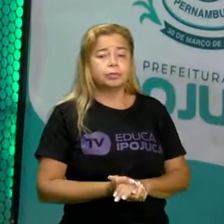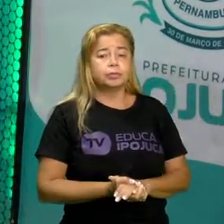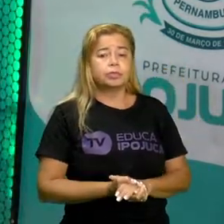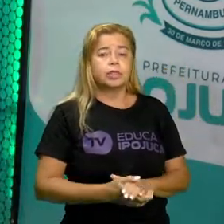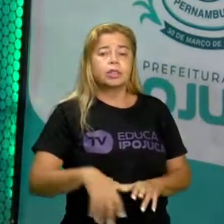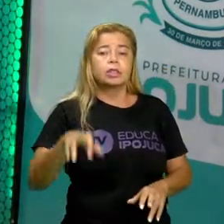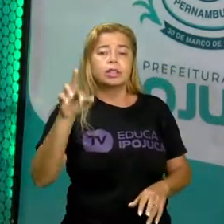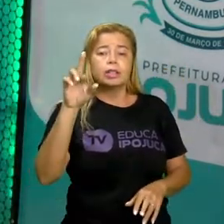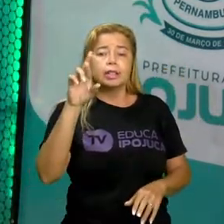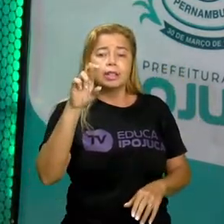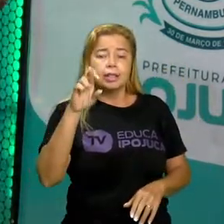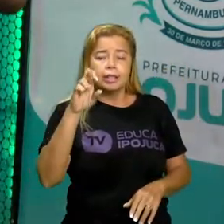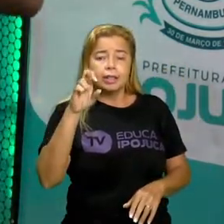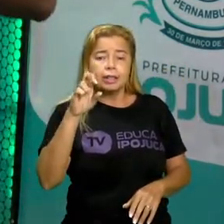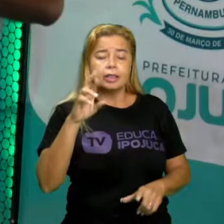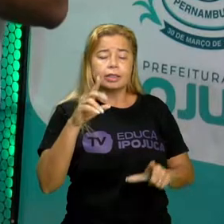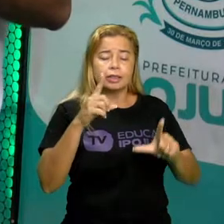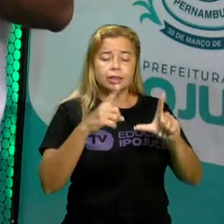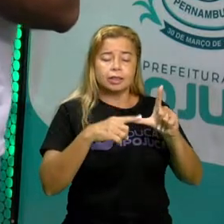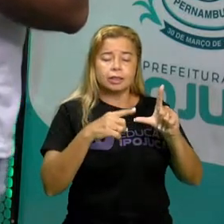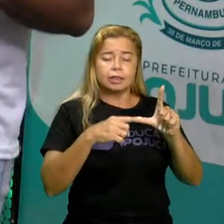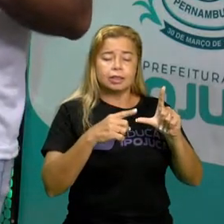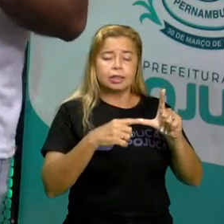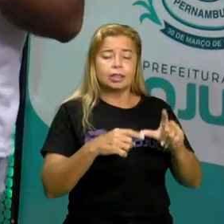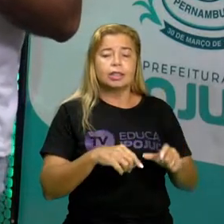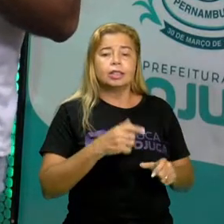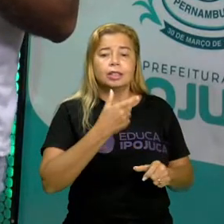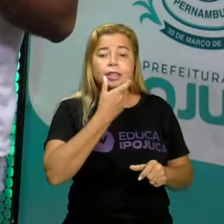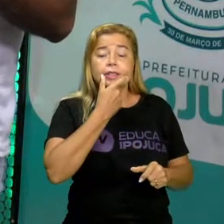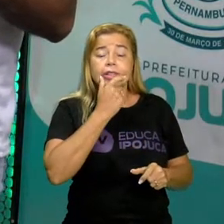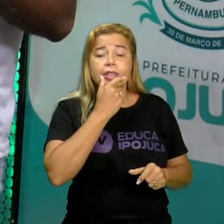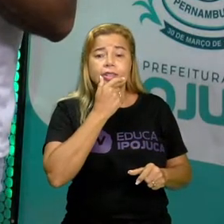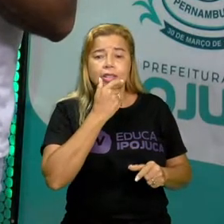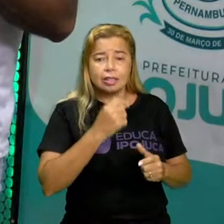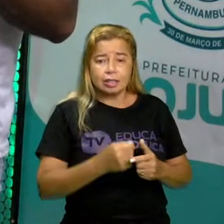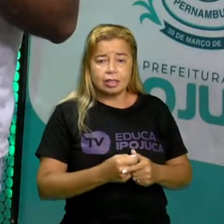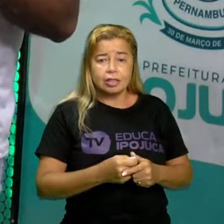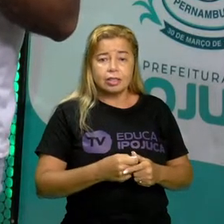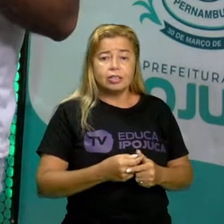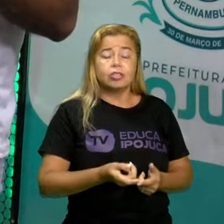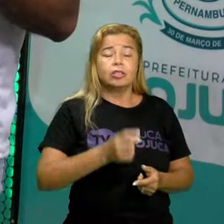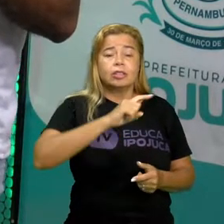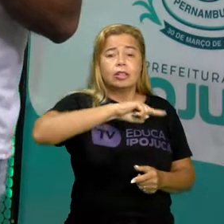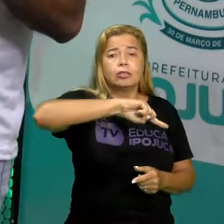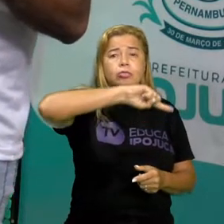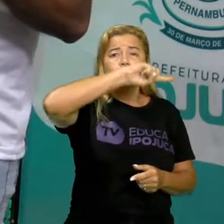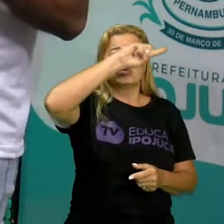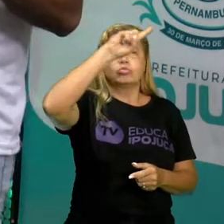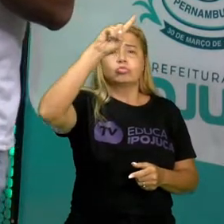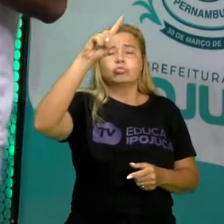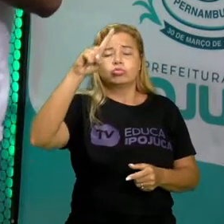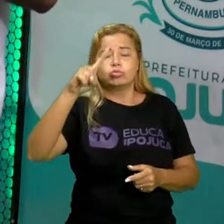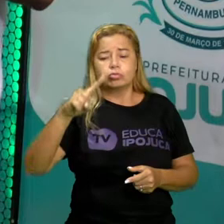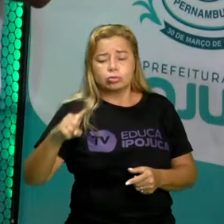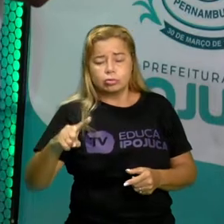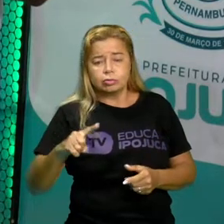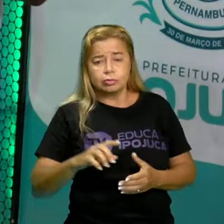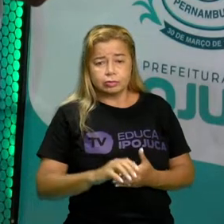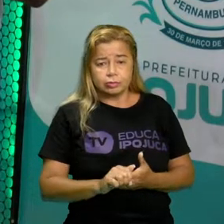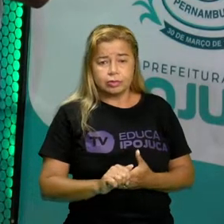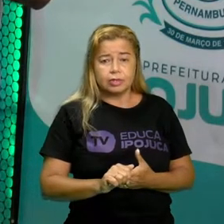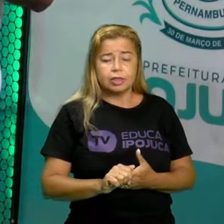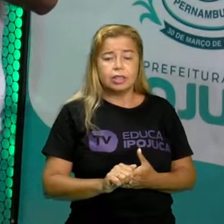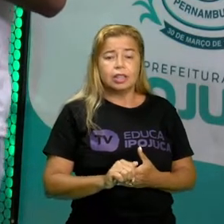do inglês, ele é um R retroflexo. Ele faz aquela curva lá na língua. É como se fosse o R